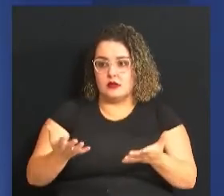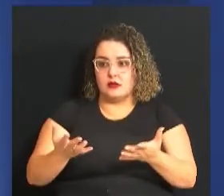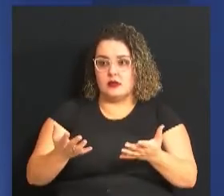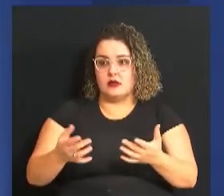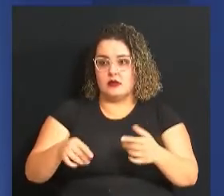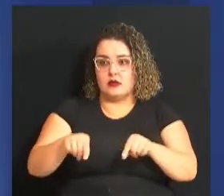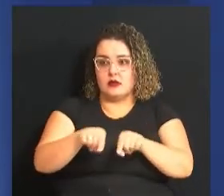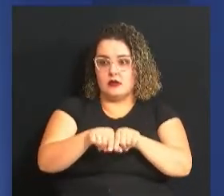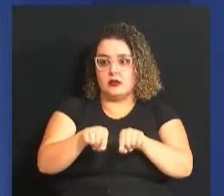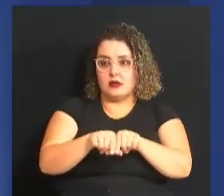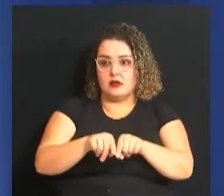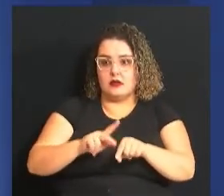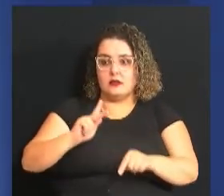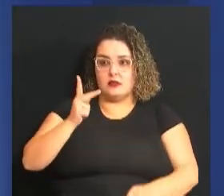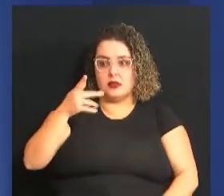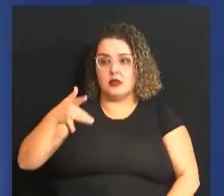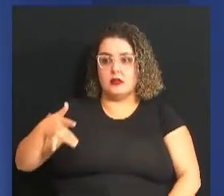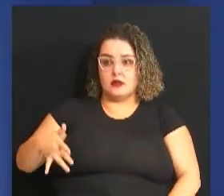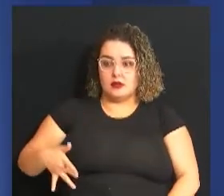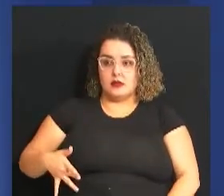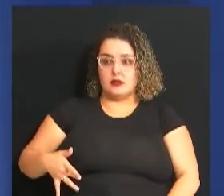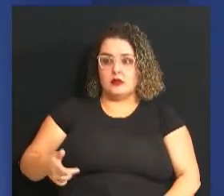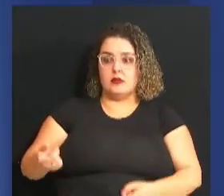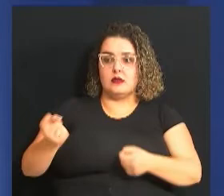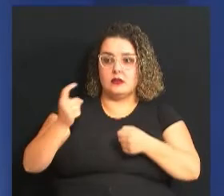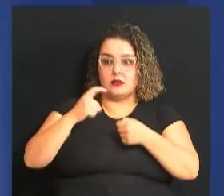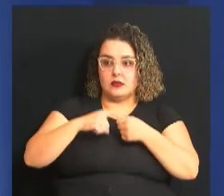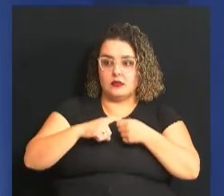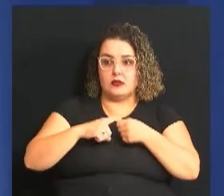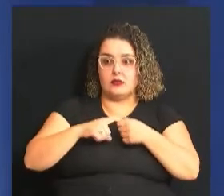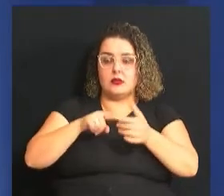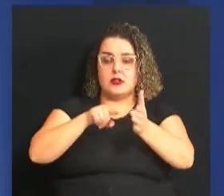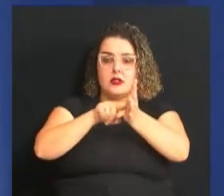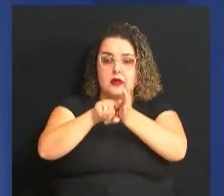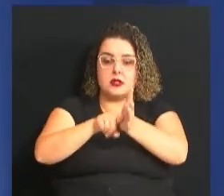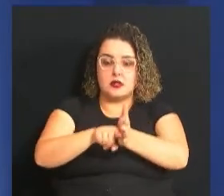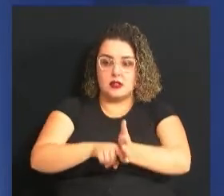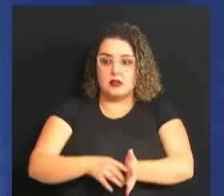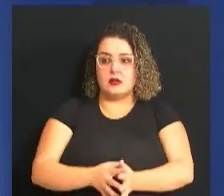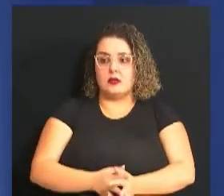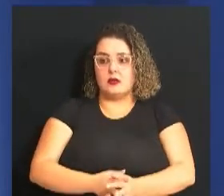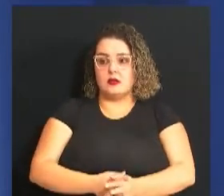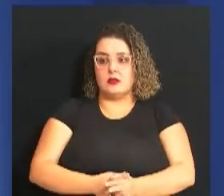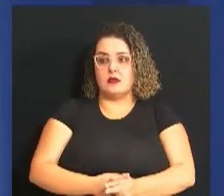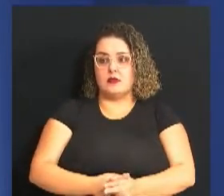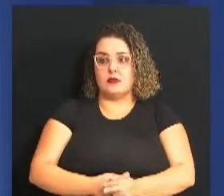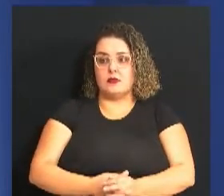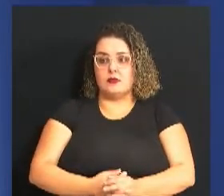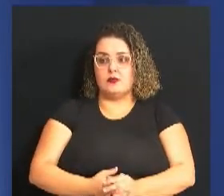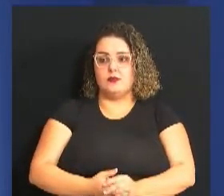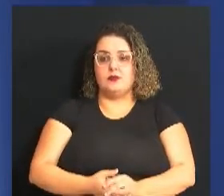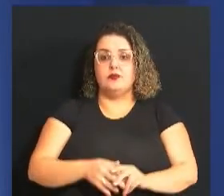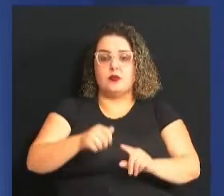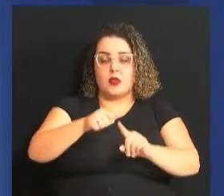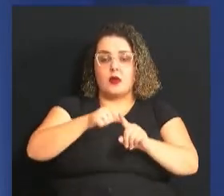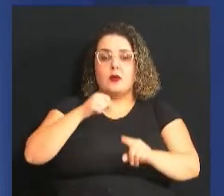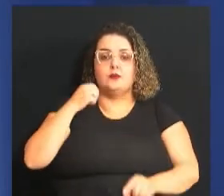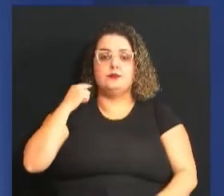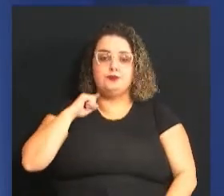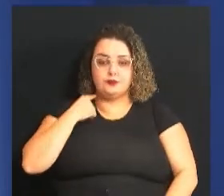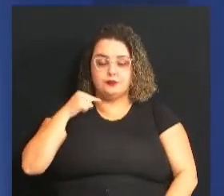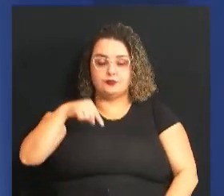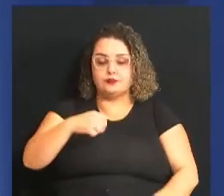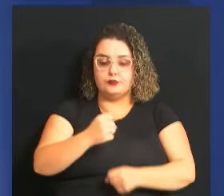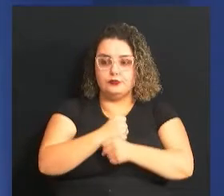vacina para hepatite, né? Voltando aqui às perguntas, olha esse comentário. Em maio desse ano surgiram casos que